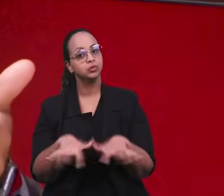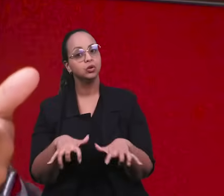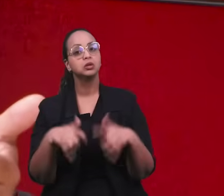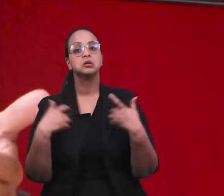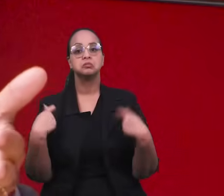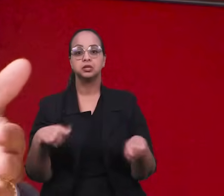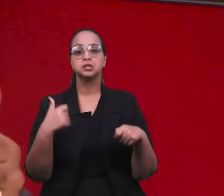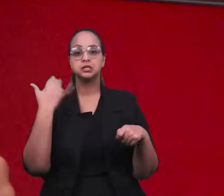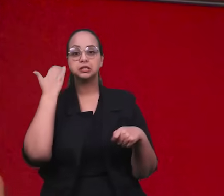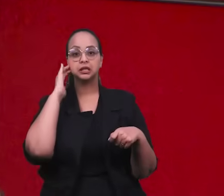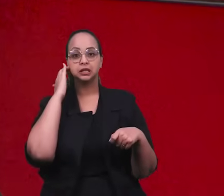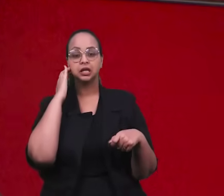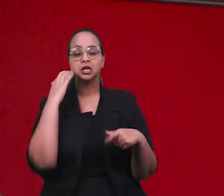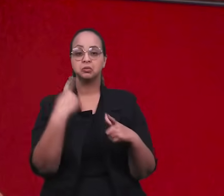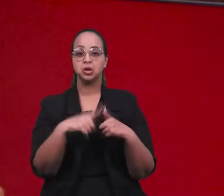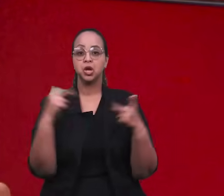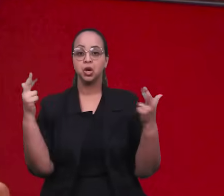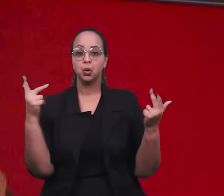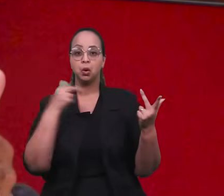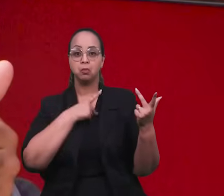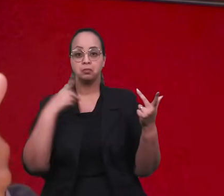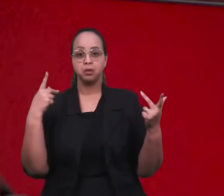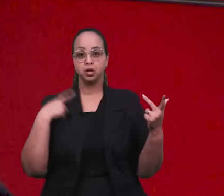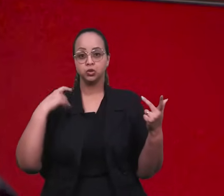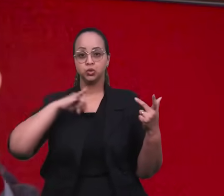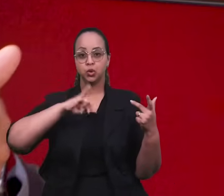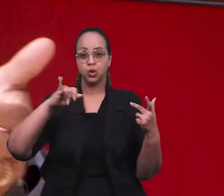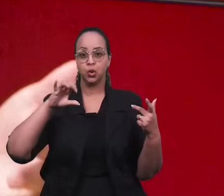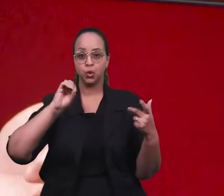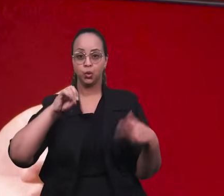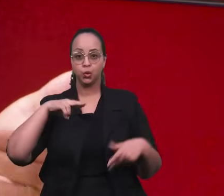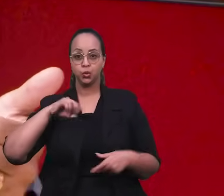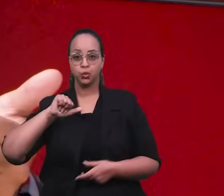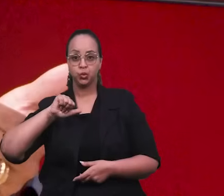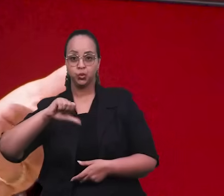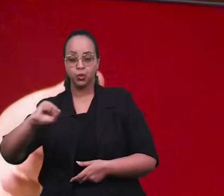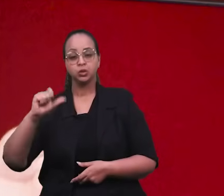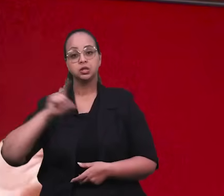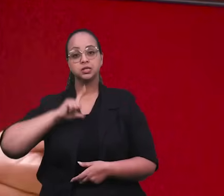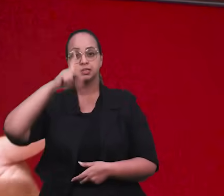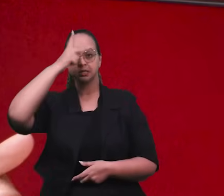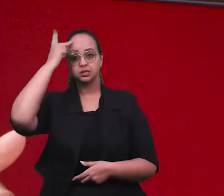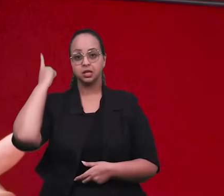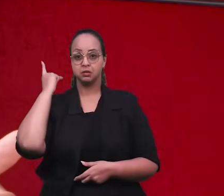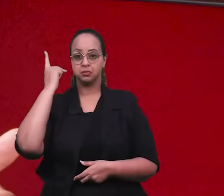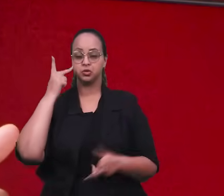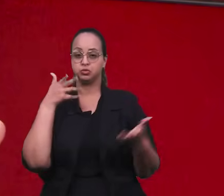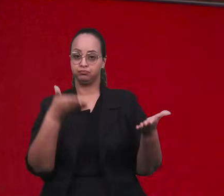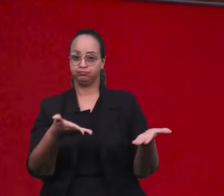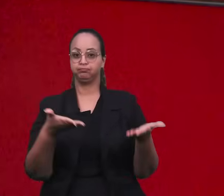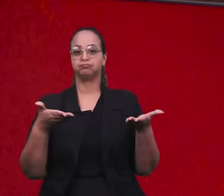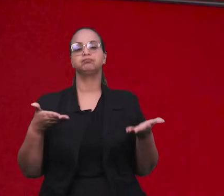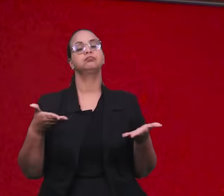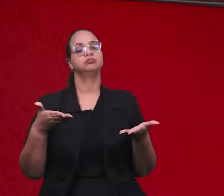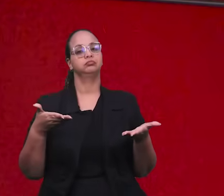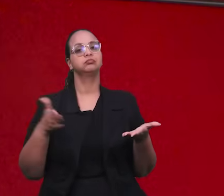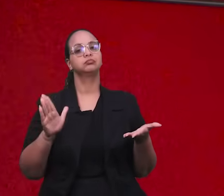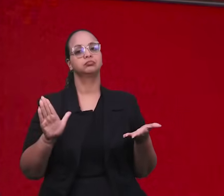de retenção, como disse aqui o pastor Jonas também, né? Na recepção, no acolhimento. Isso aí